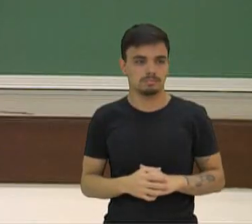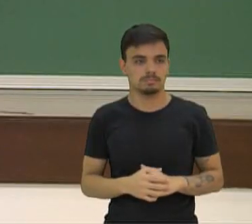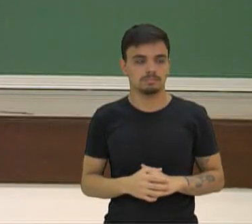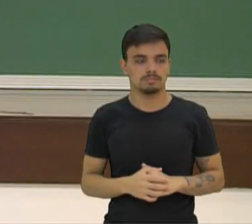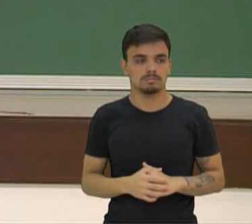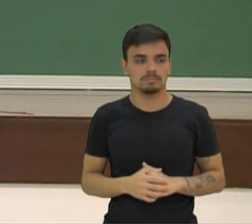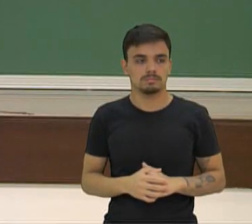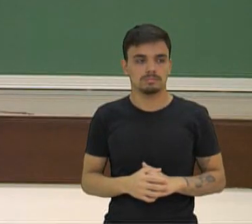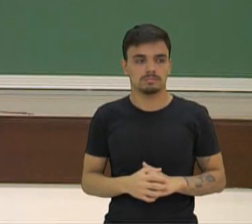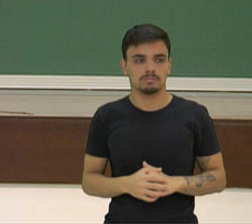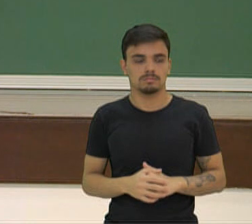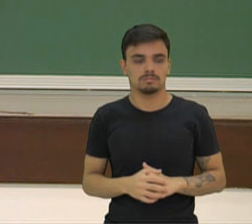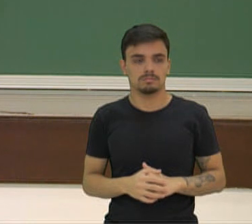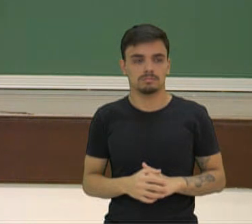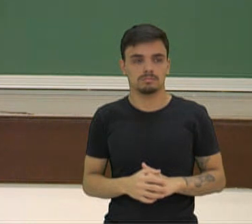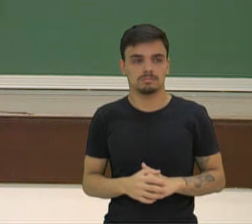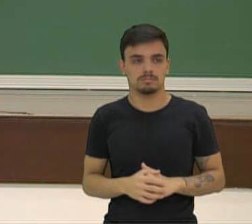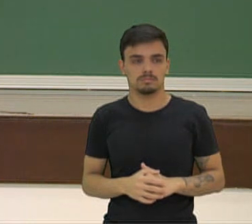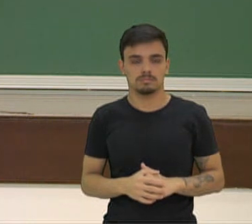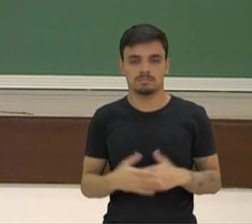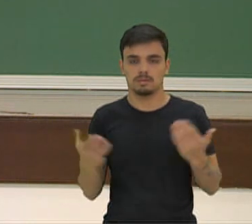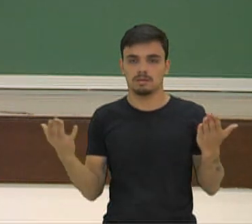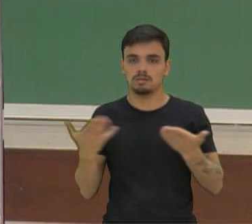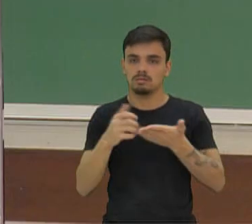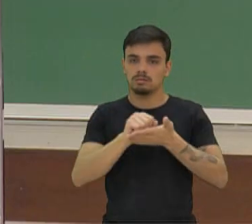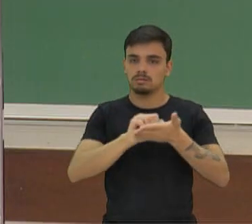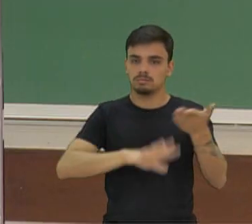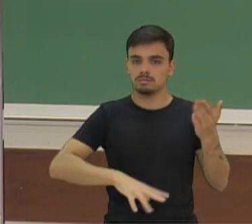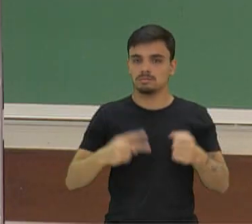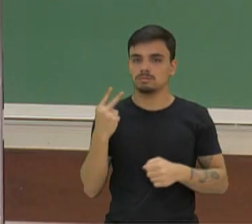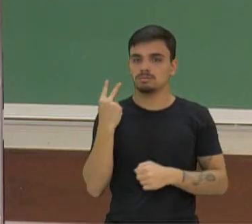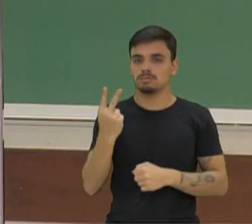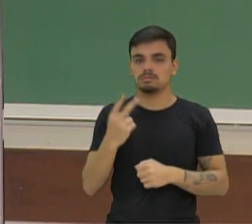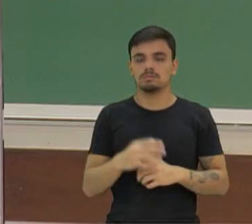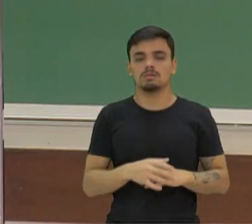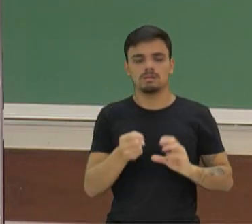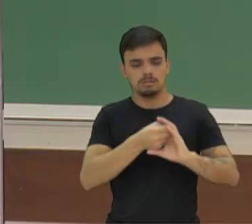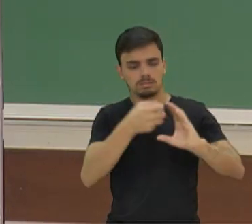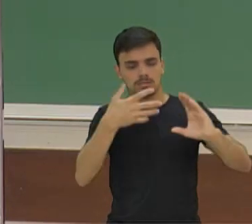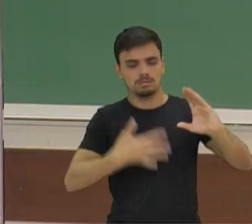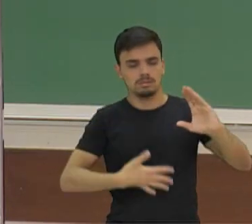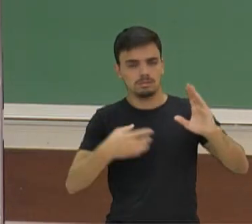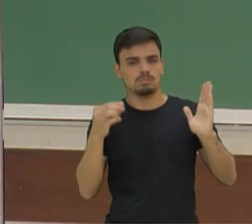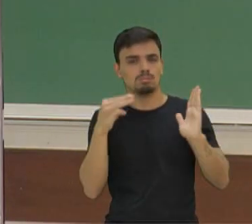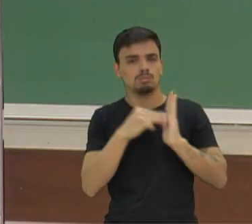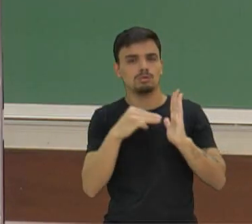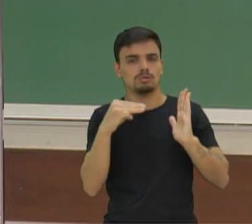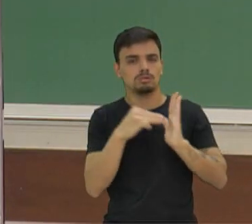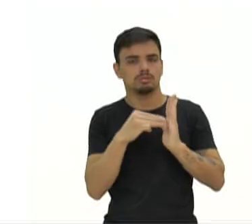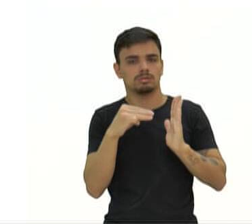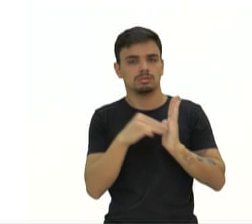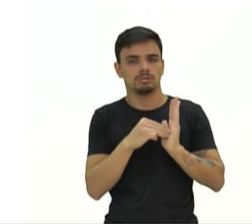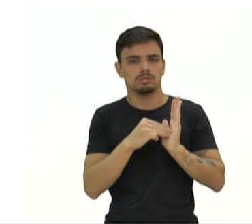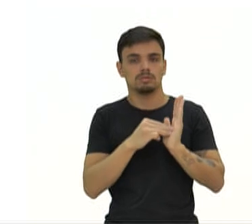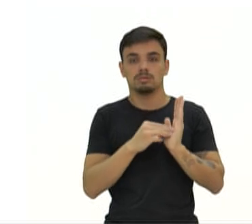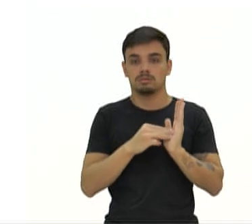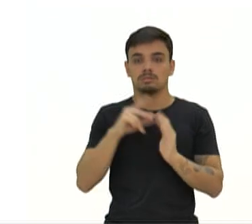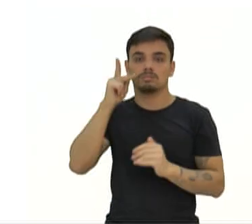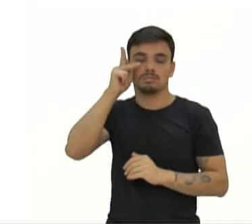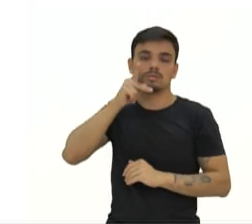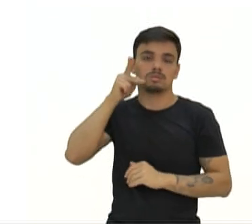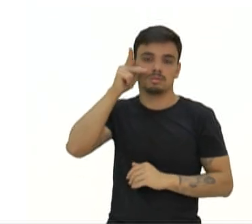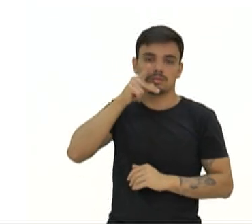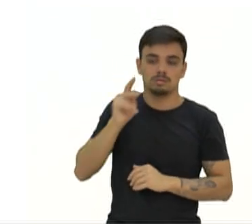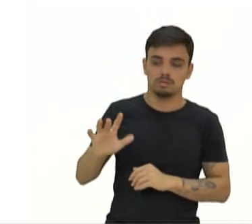Vamos em frente? Atividade 2. Descreva os motivos essencialmente políticos